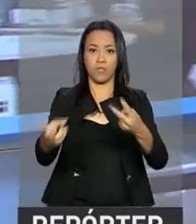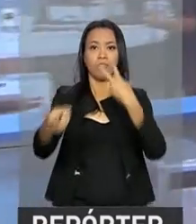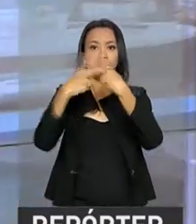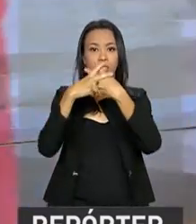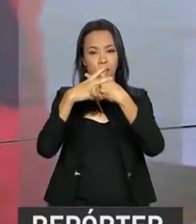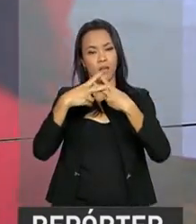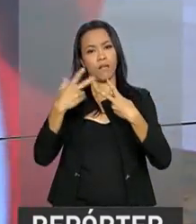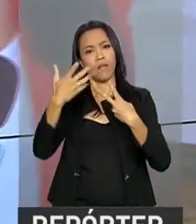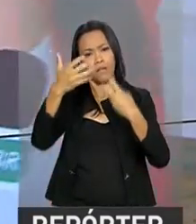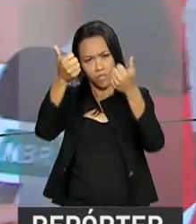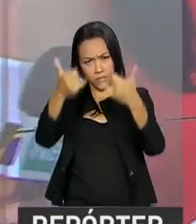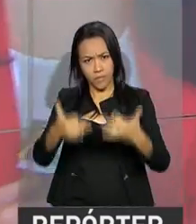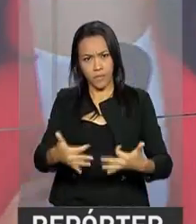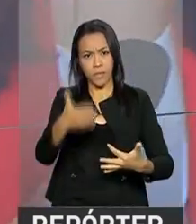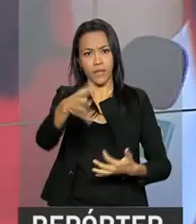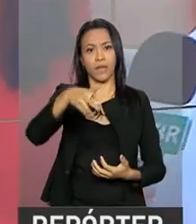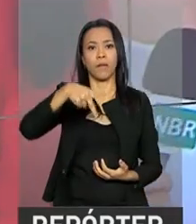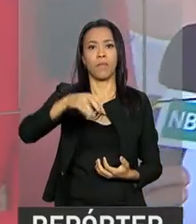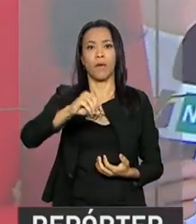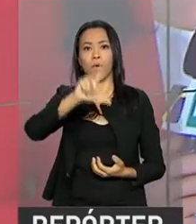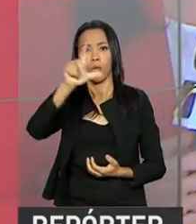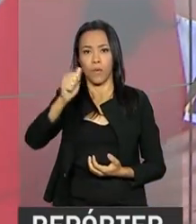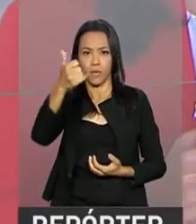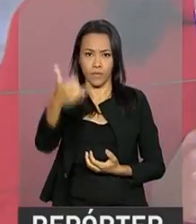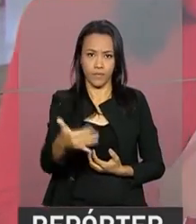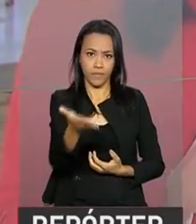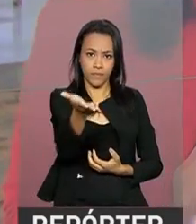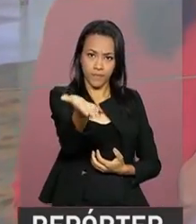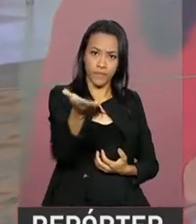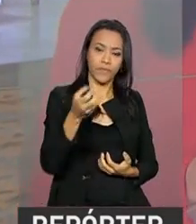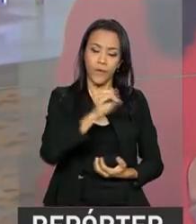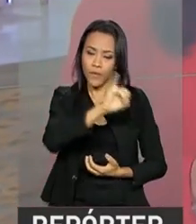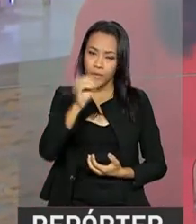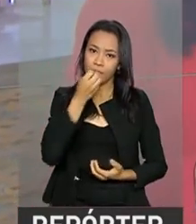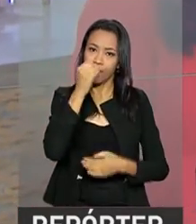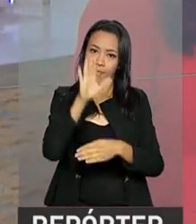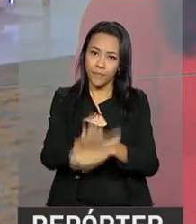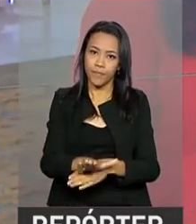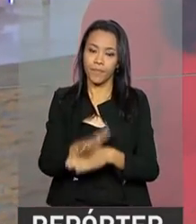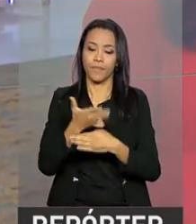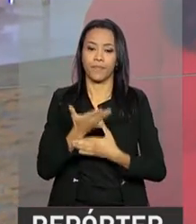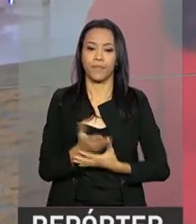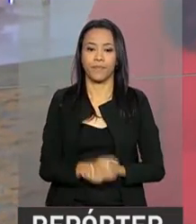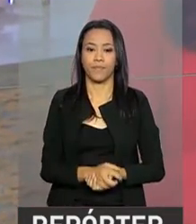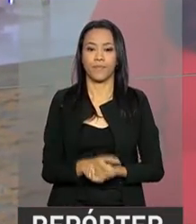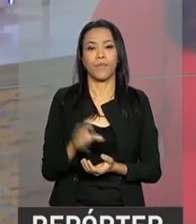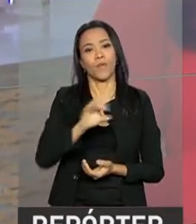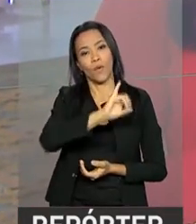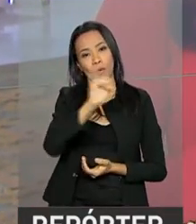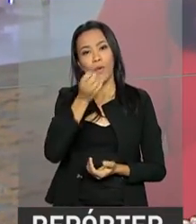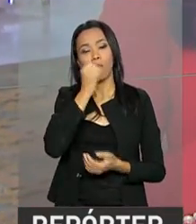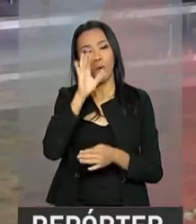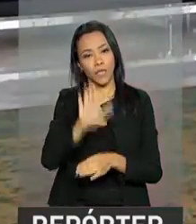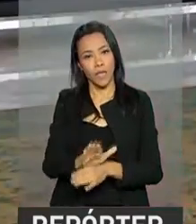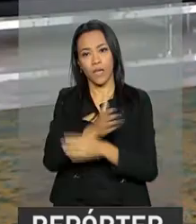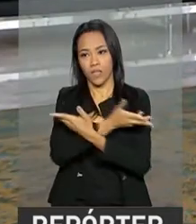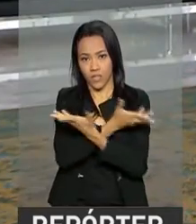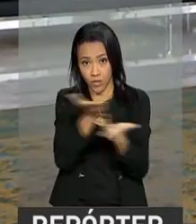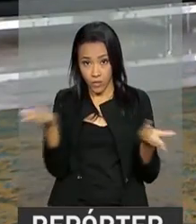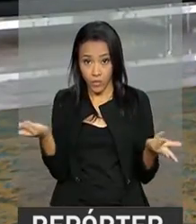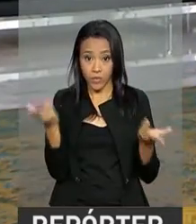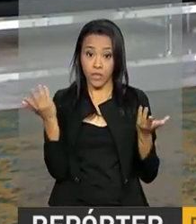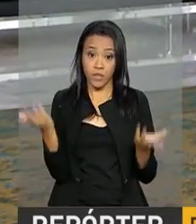tem as informações ao vivo para a gente lá no Palácio Planalto. Oi, Paola, boa tarde. Oi, Leandro, boa tarde para você, boa tarde a